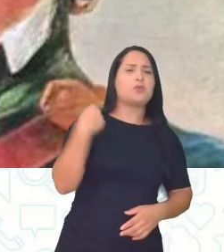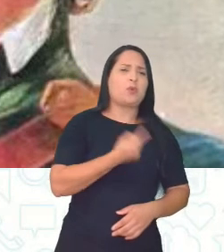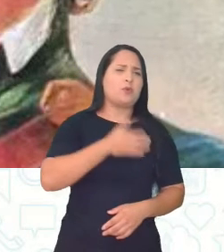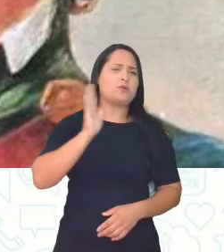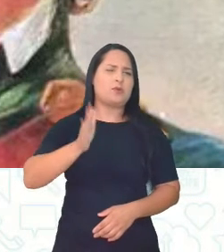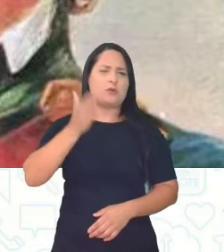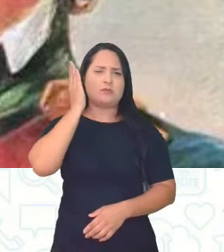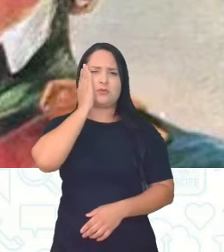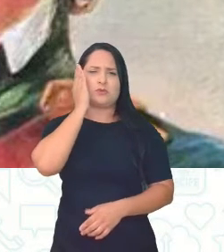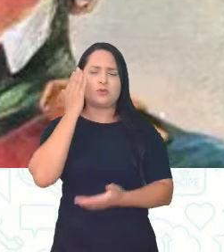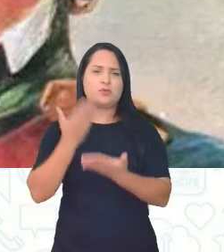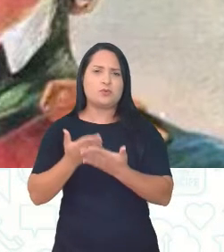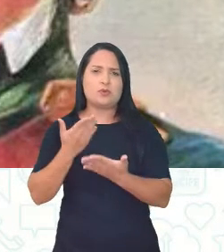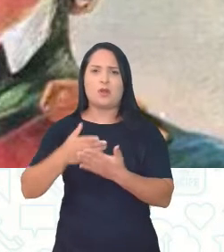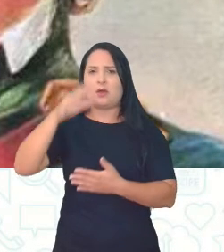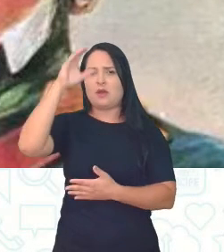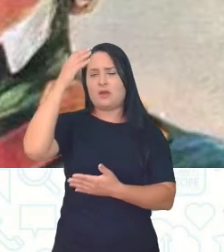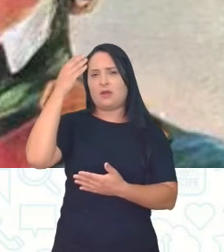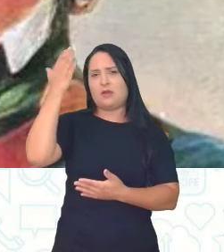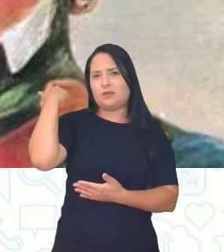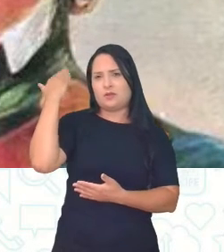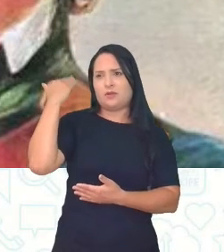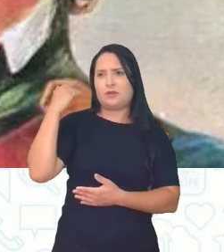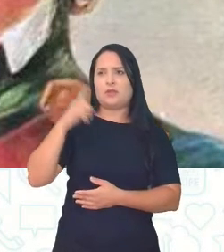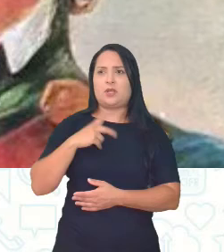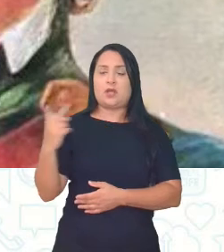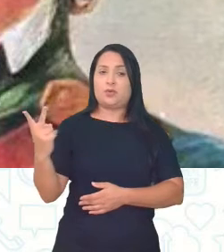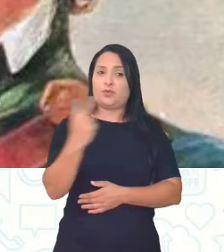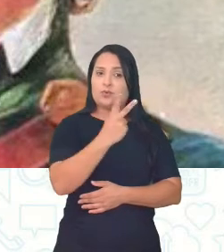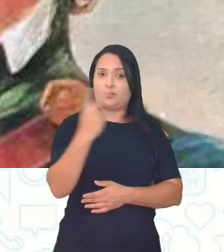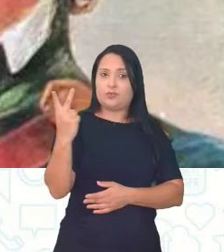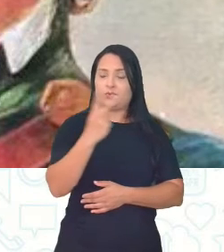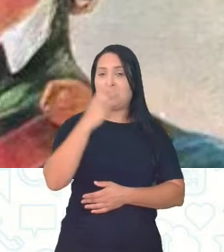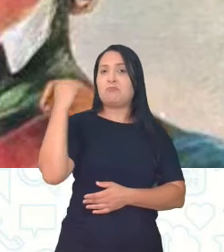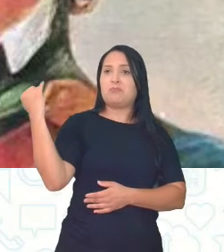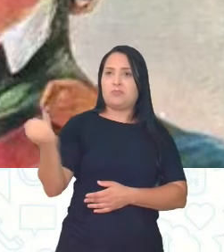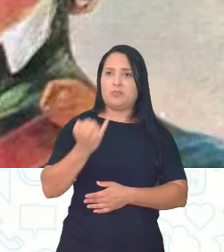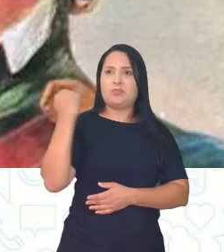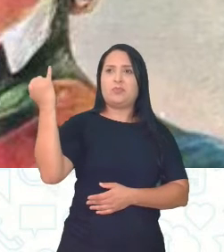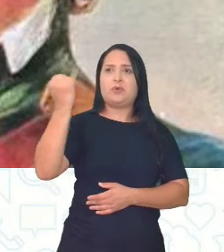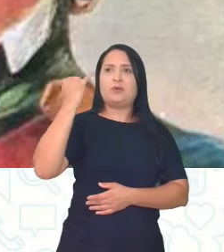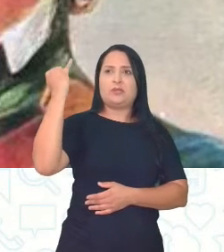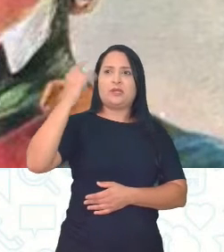né? Essas duas figuras aí bem importantes que estiveram à frente